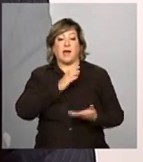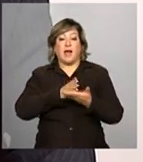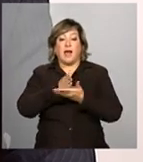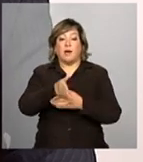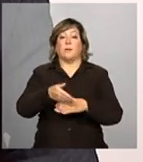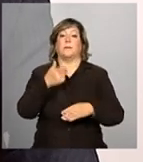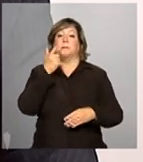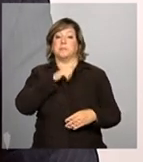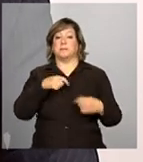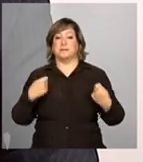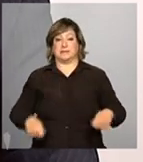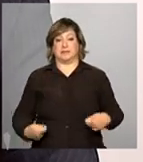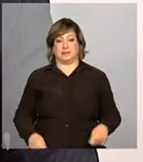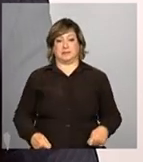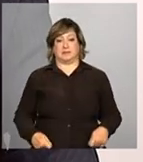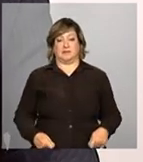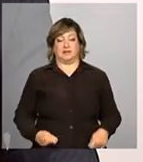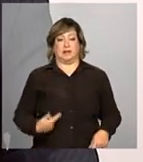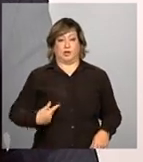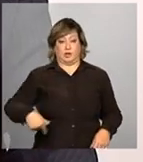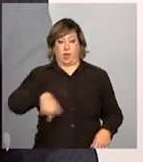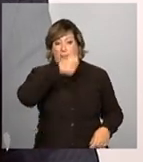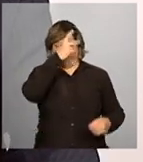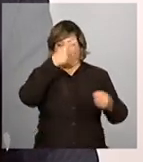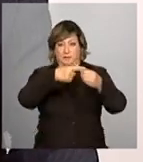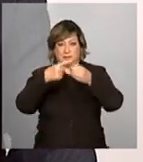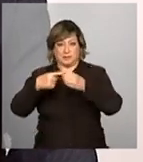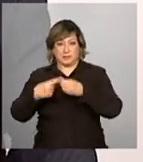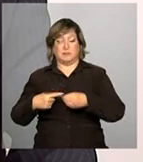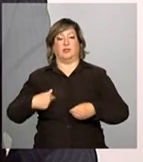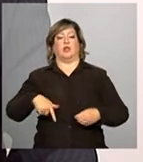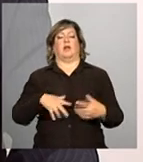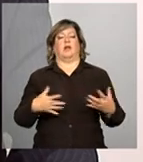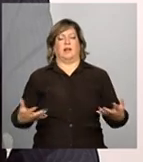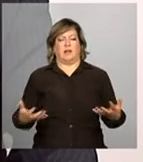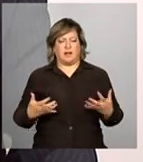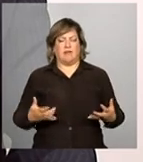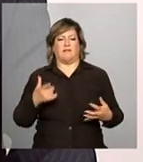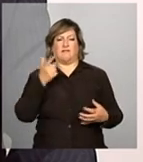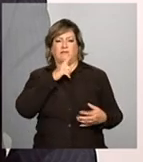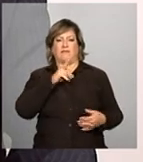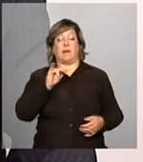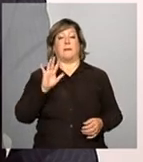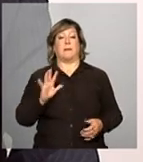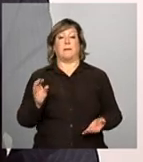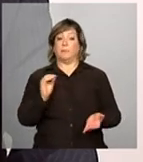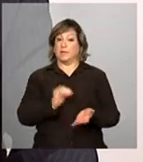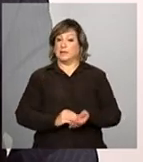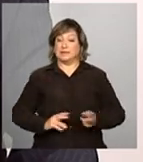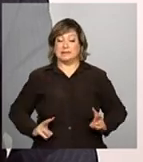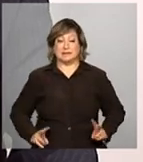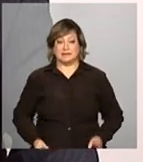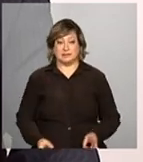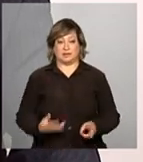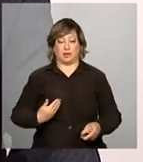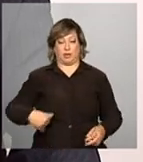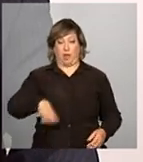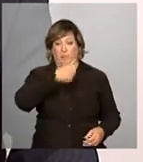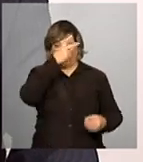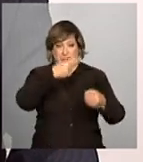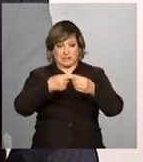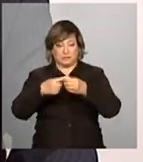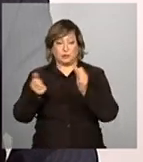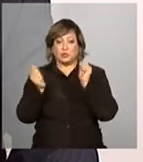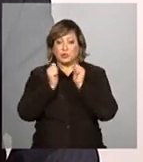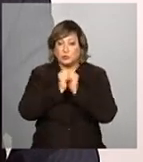não estamos dizendo que nós municípios pretendemos vamos alcançar mais como colocamos tempo todo nós municípios